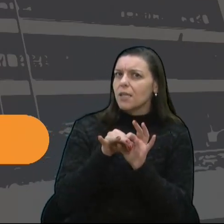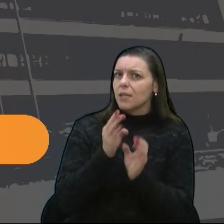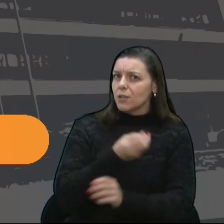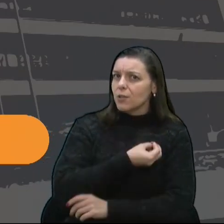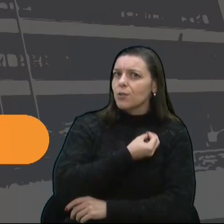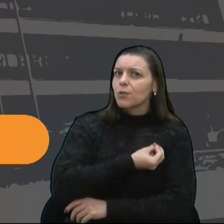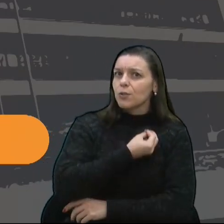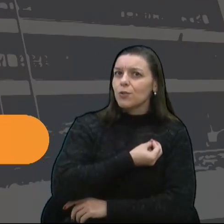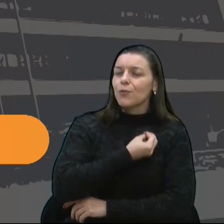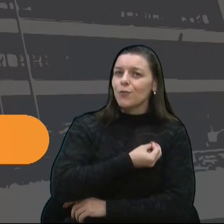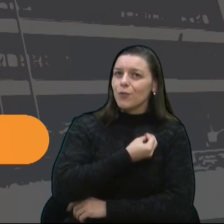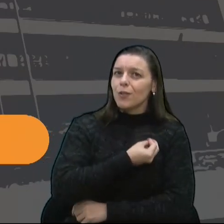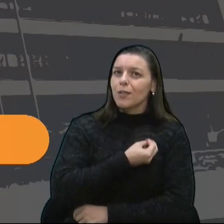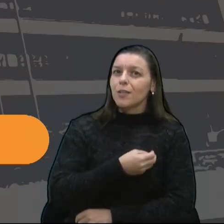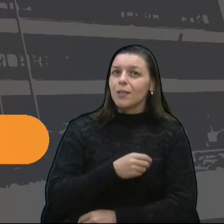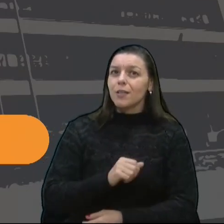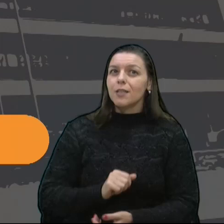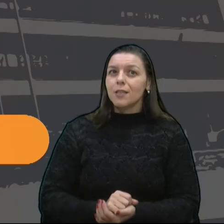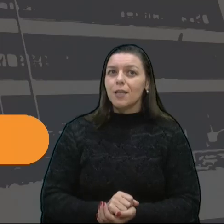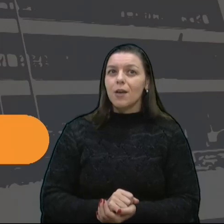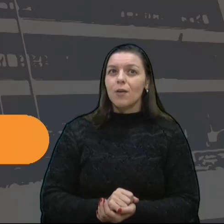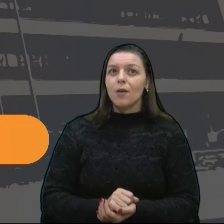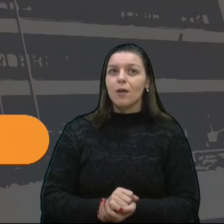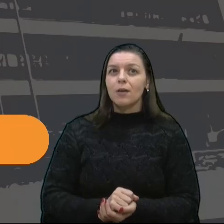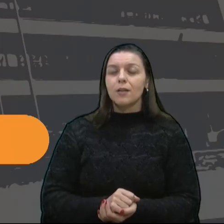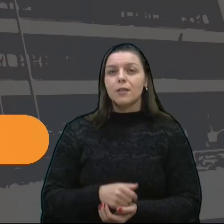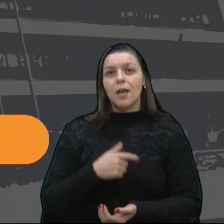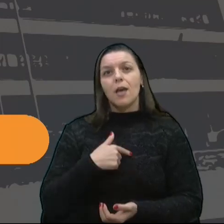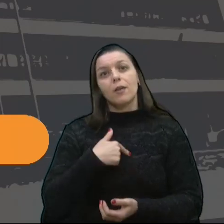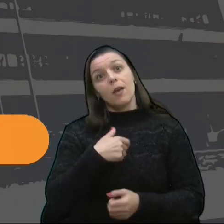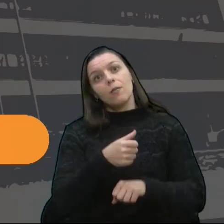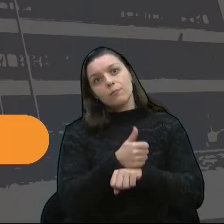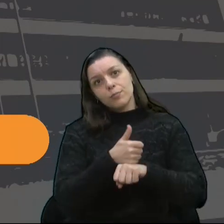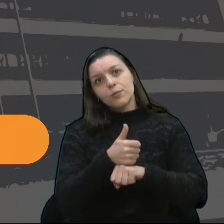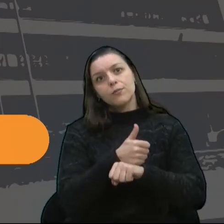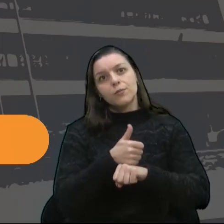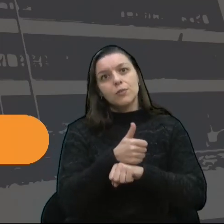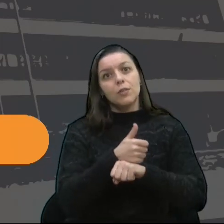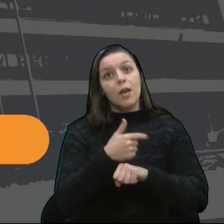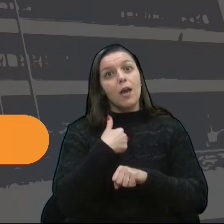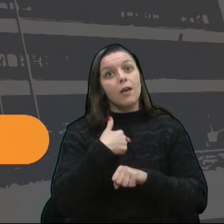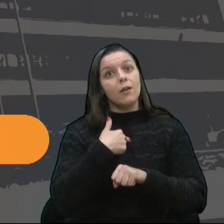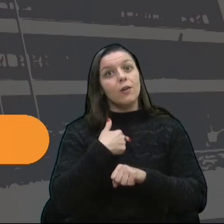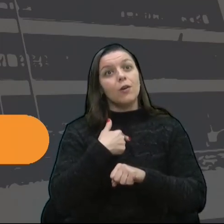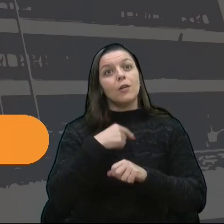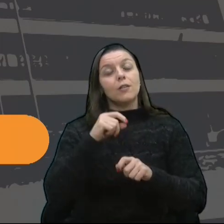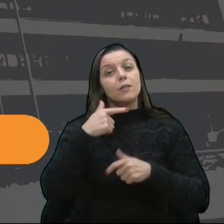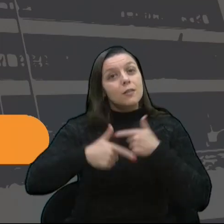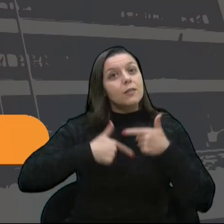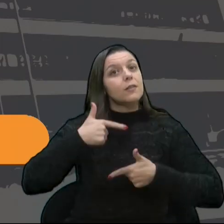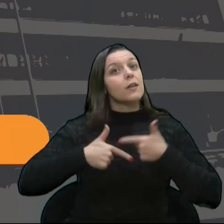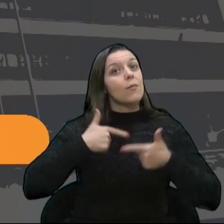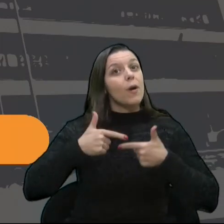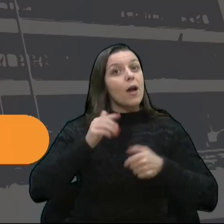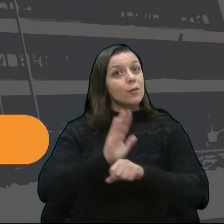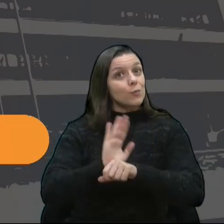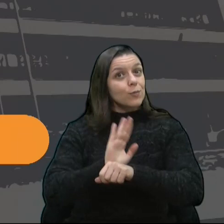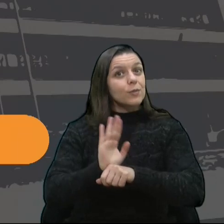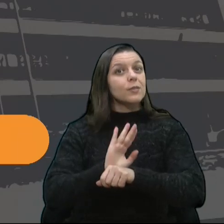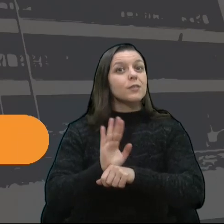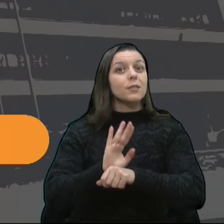mesmo, pela questão vocacional, né? Eu sou um realizador, eu trabalho com cinema,